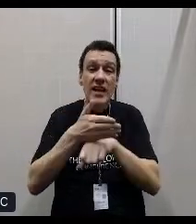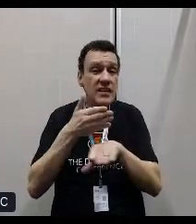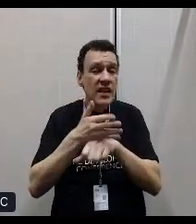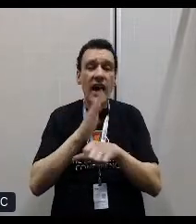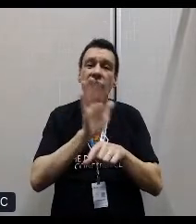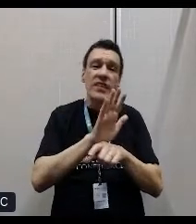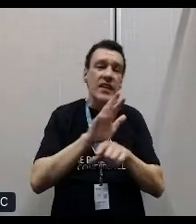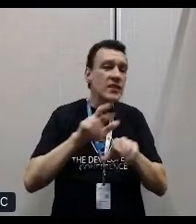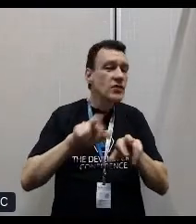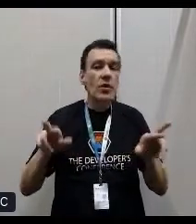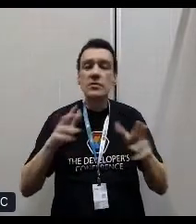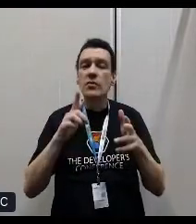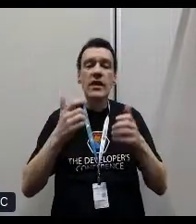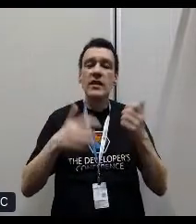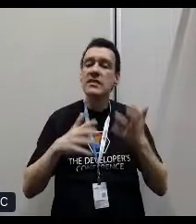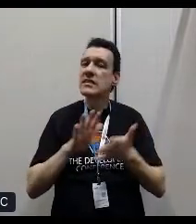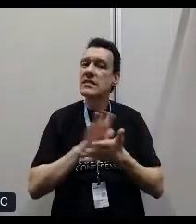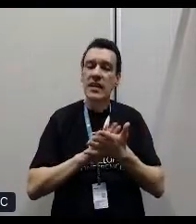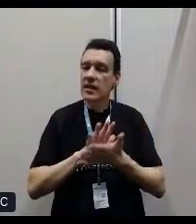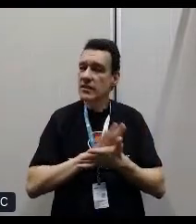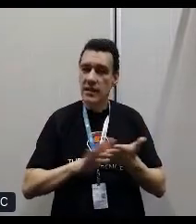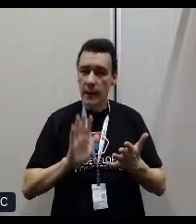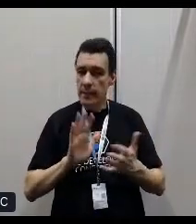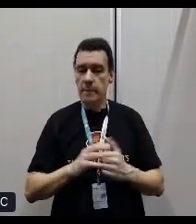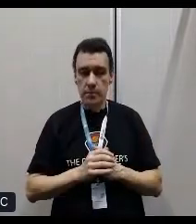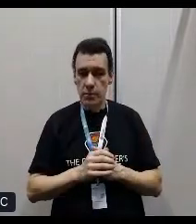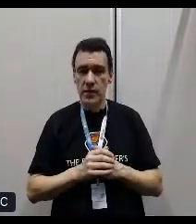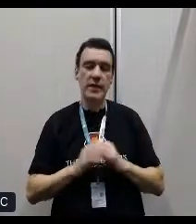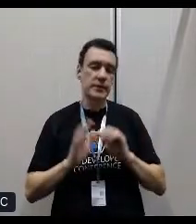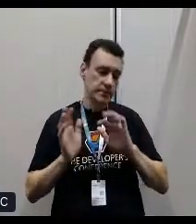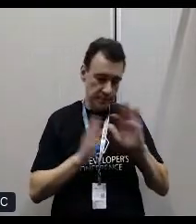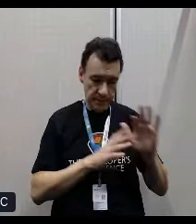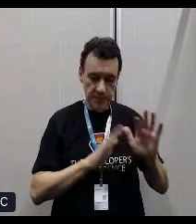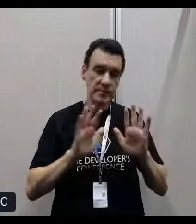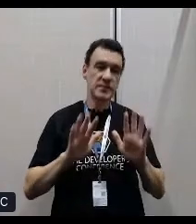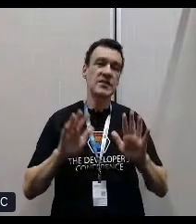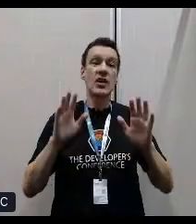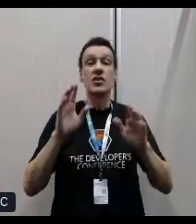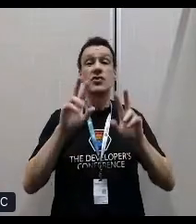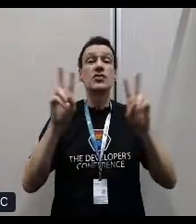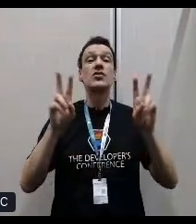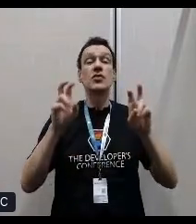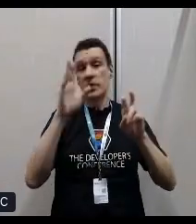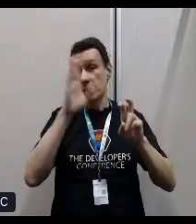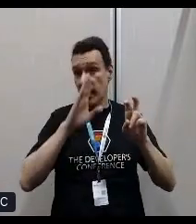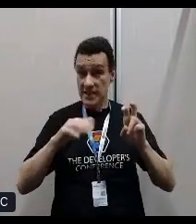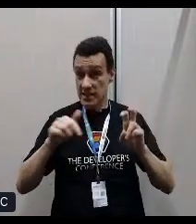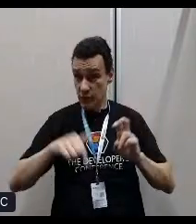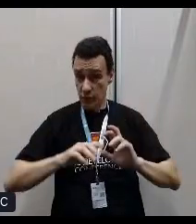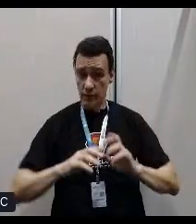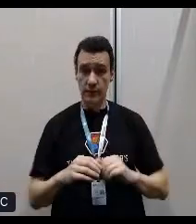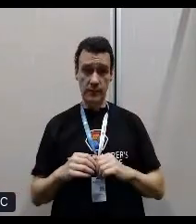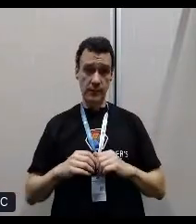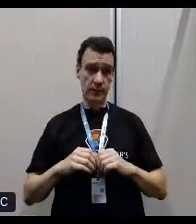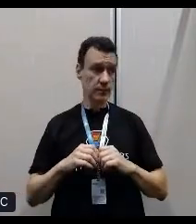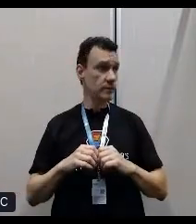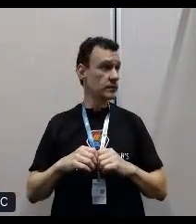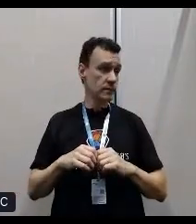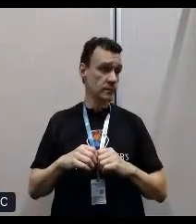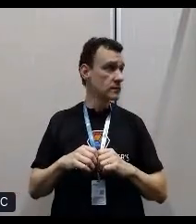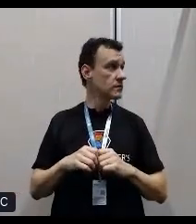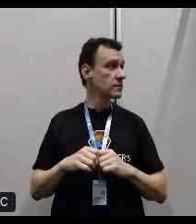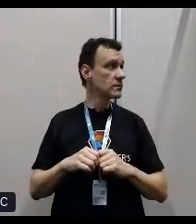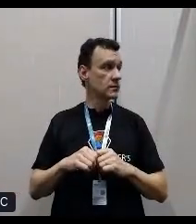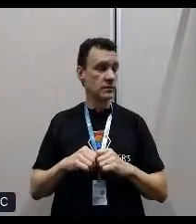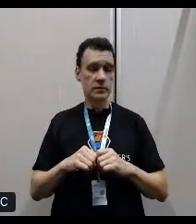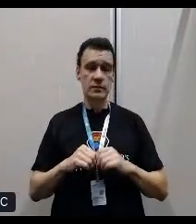né? E quando a gente traz isso aqui para o Brasil, quando a gente fala sobre o Brasil, esse recorte do Brasil, a gente tem essa pesquisa